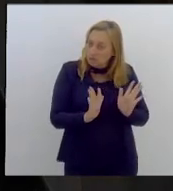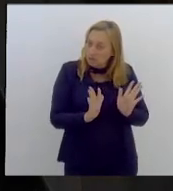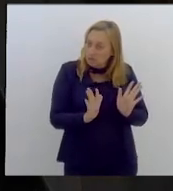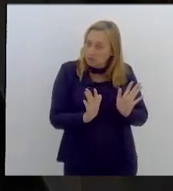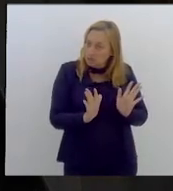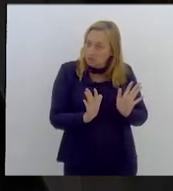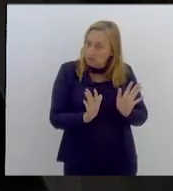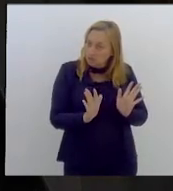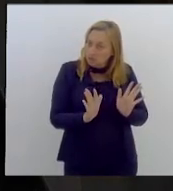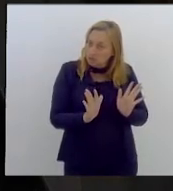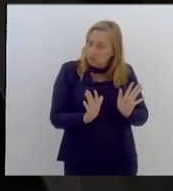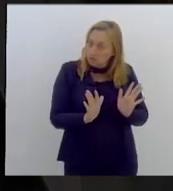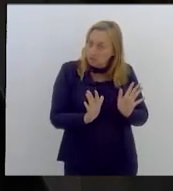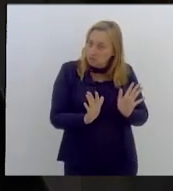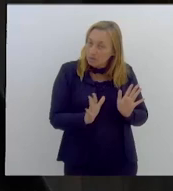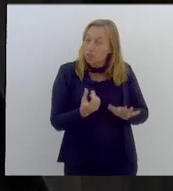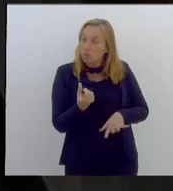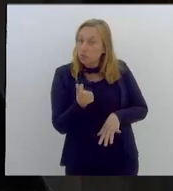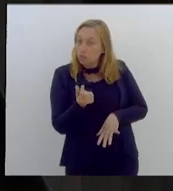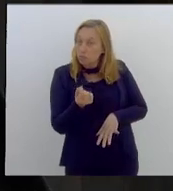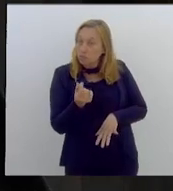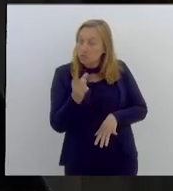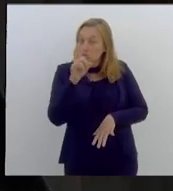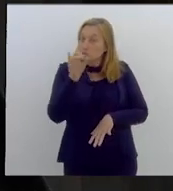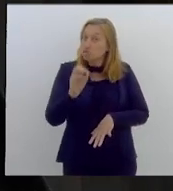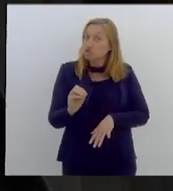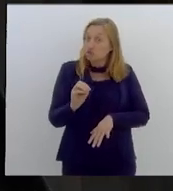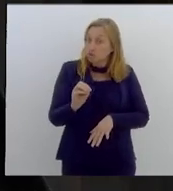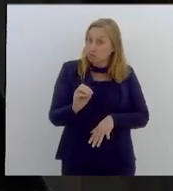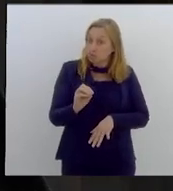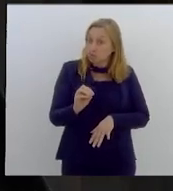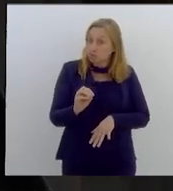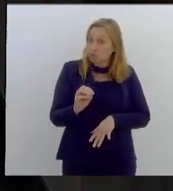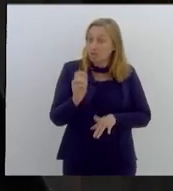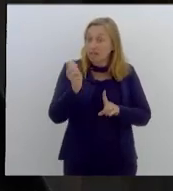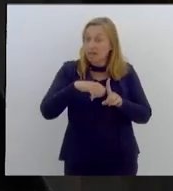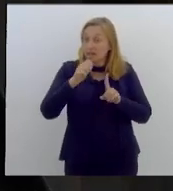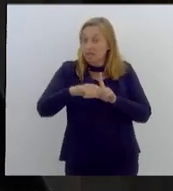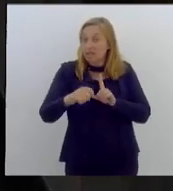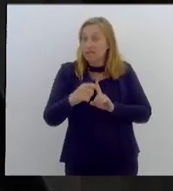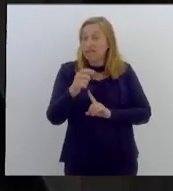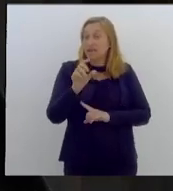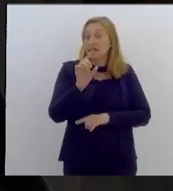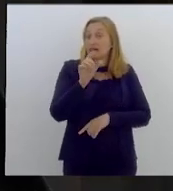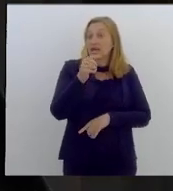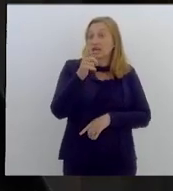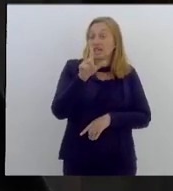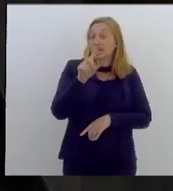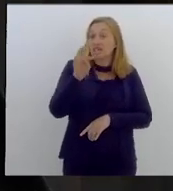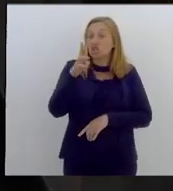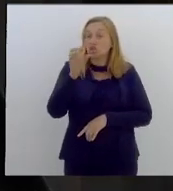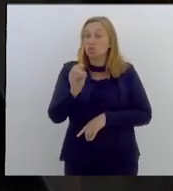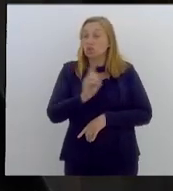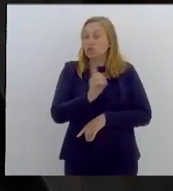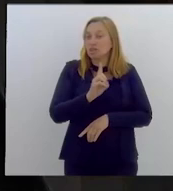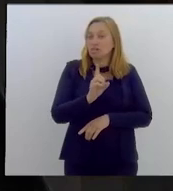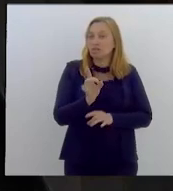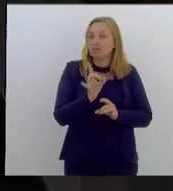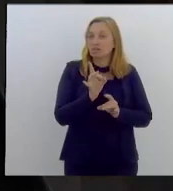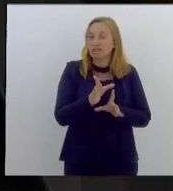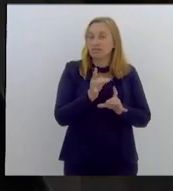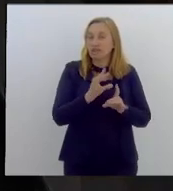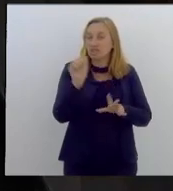incida sobre o preço do diesel por litro e não em cima da venda